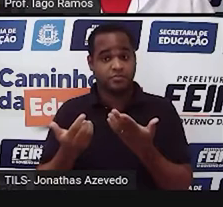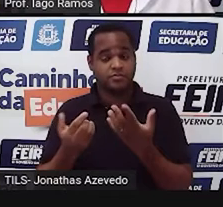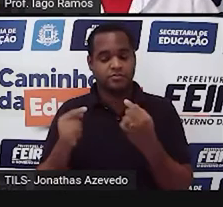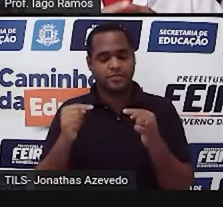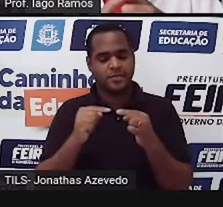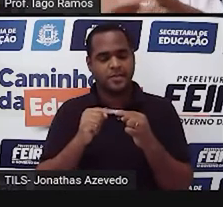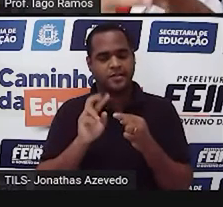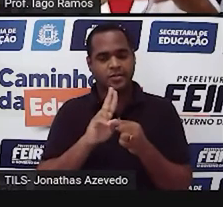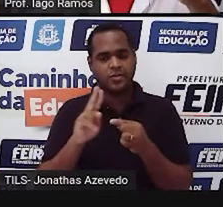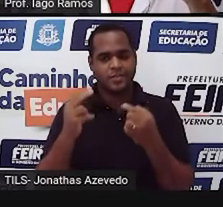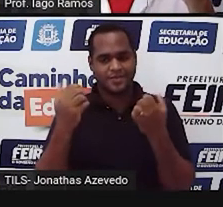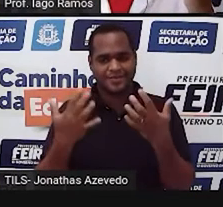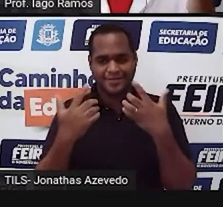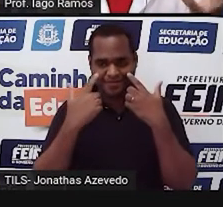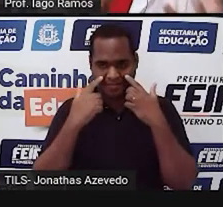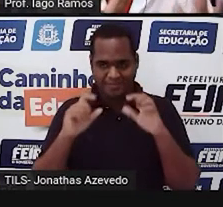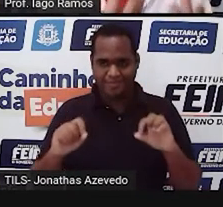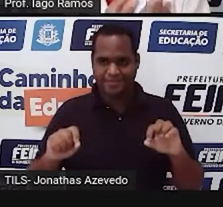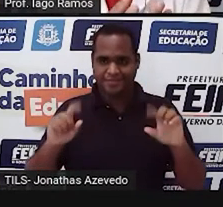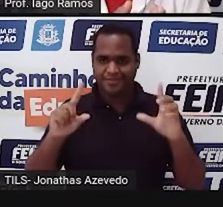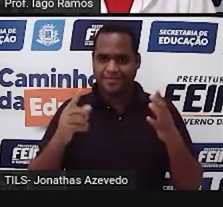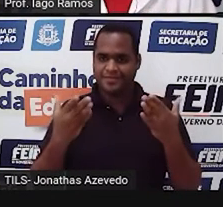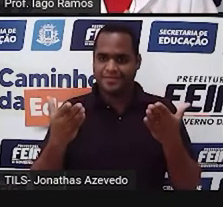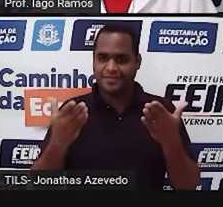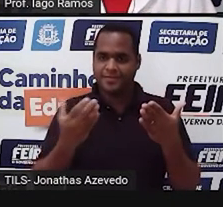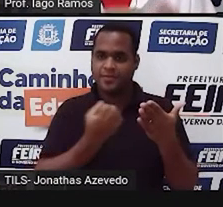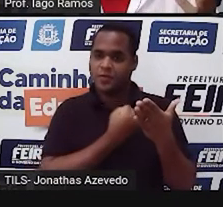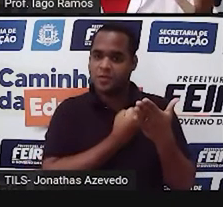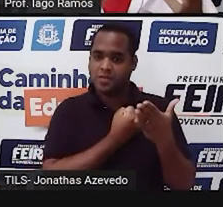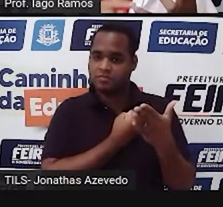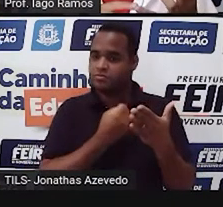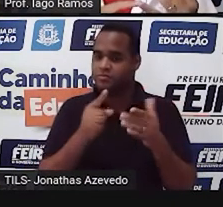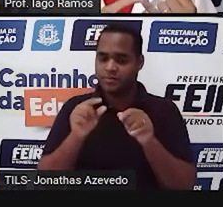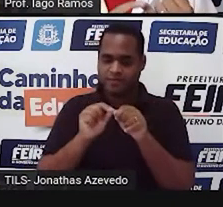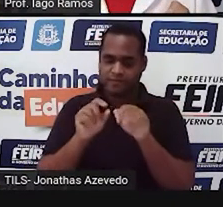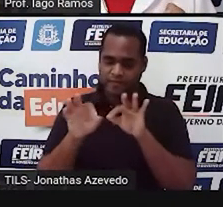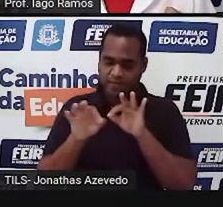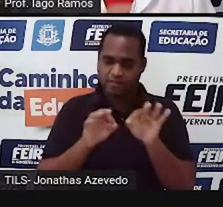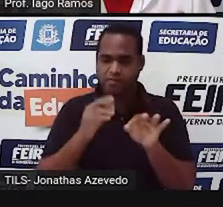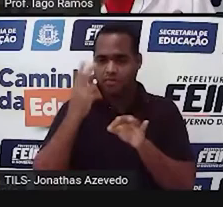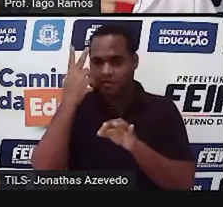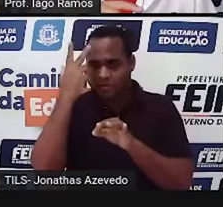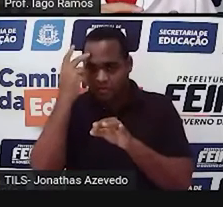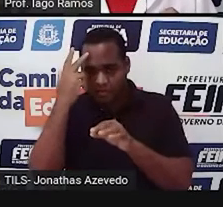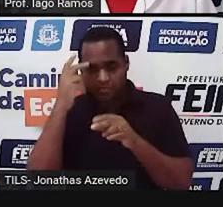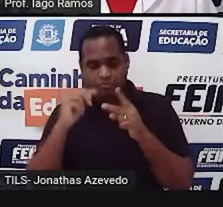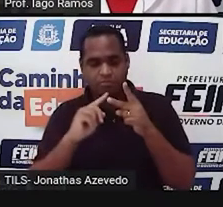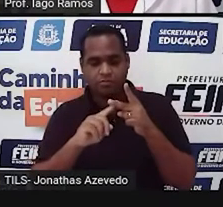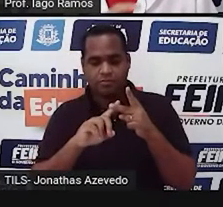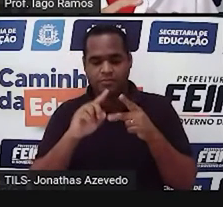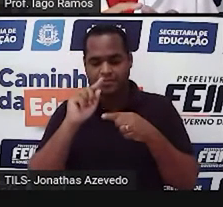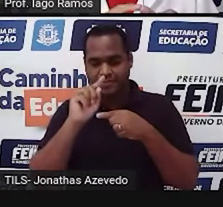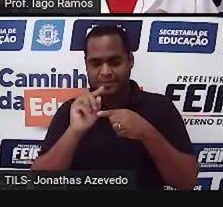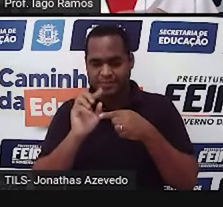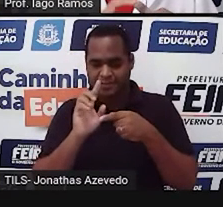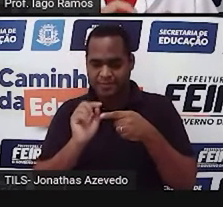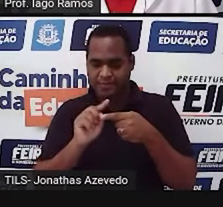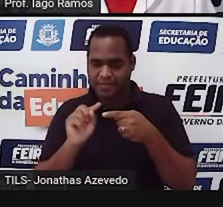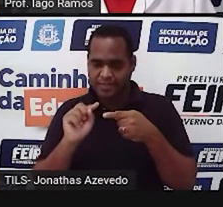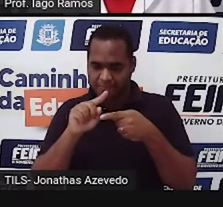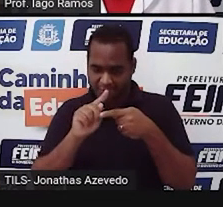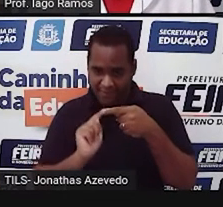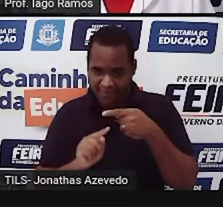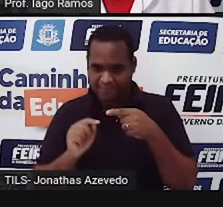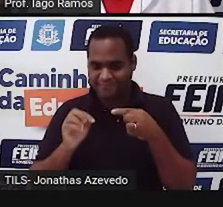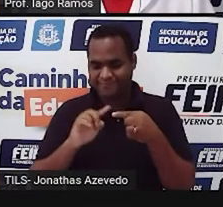tem a ver com essa coleção o que você faz com os naturais os decimais e